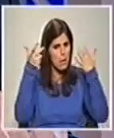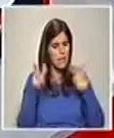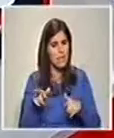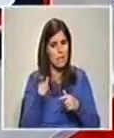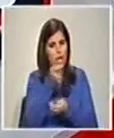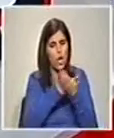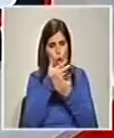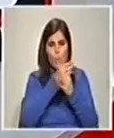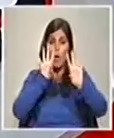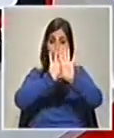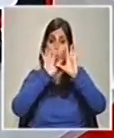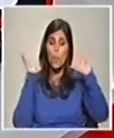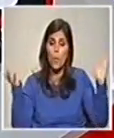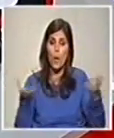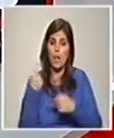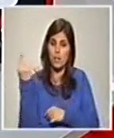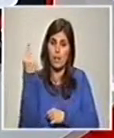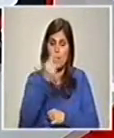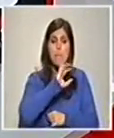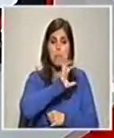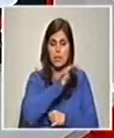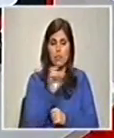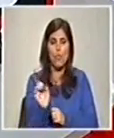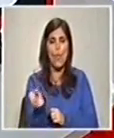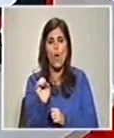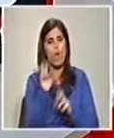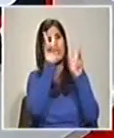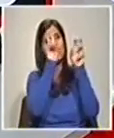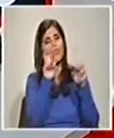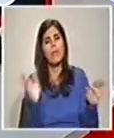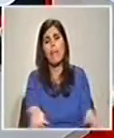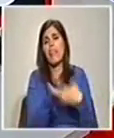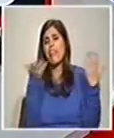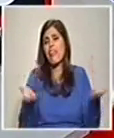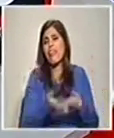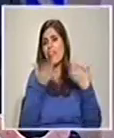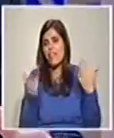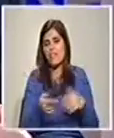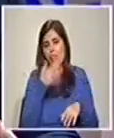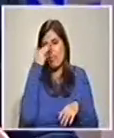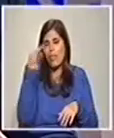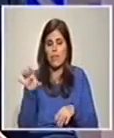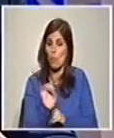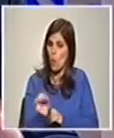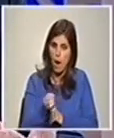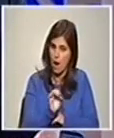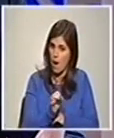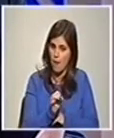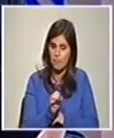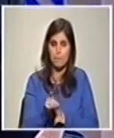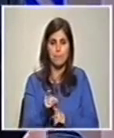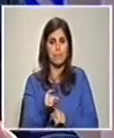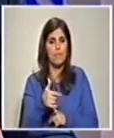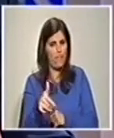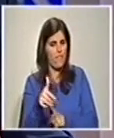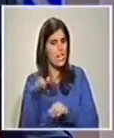na economia global de cada país. Isto não é um assunto marginal, nem menor. Vai ter,